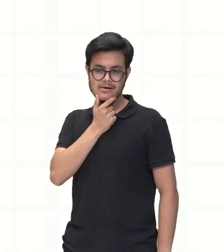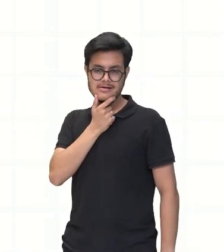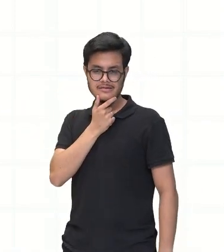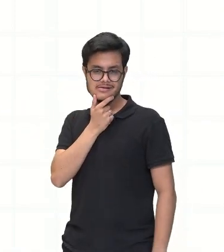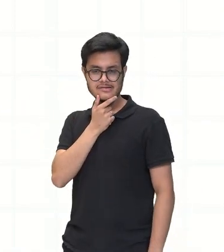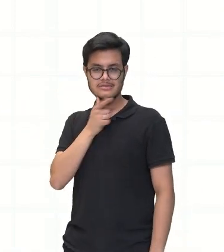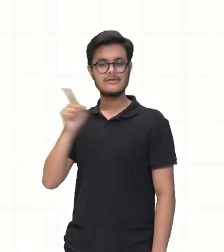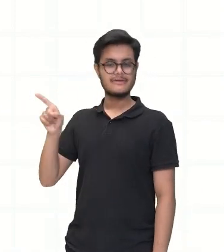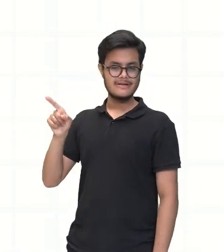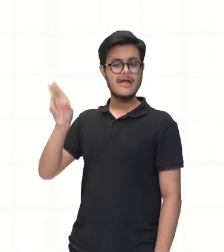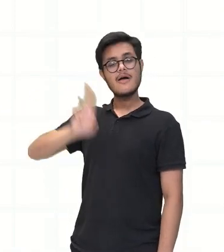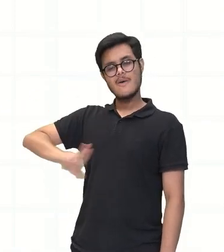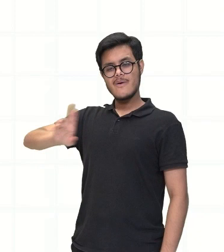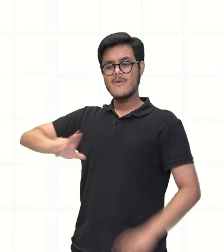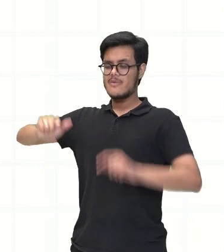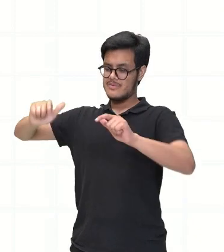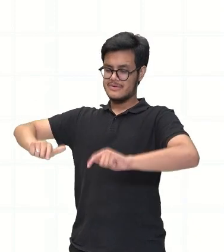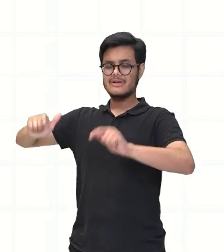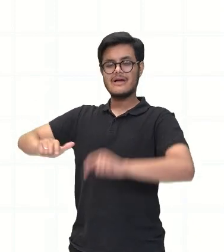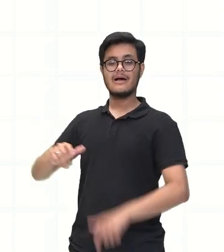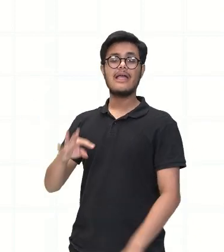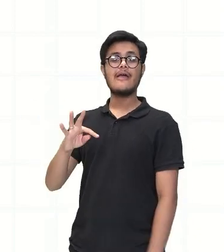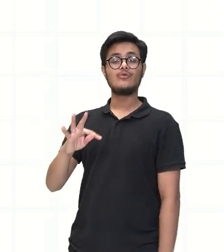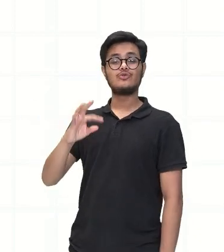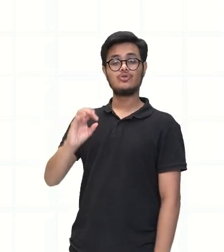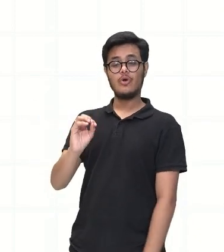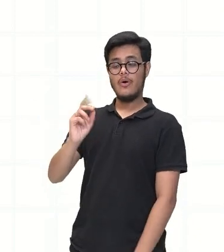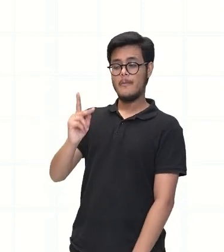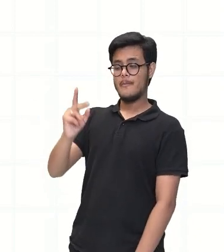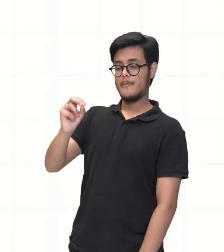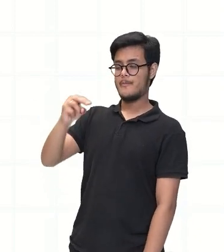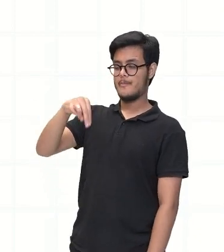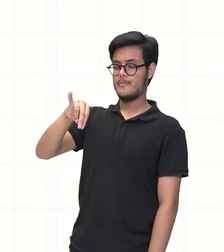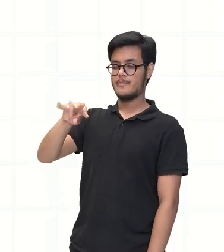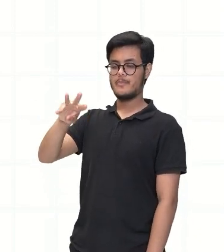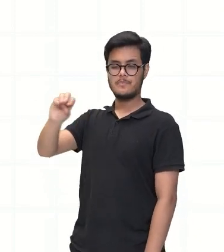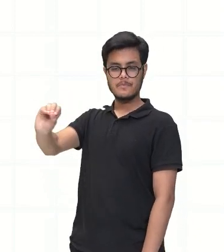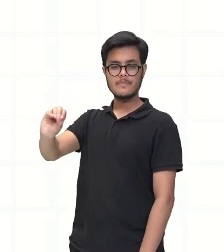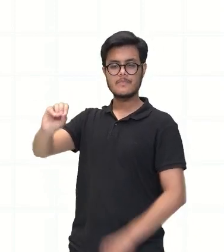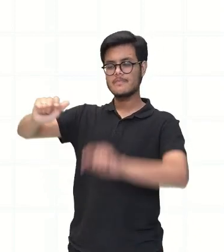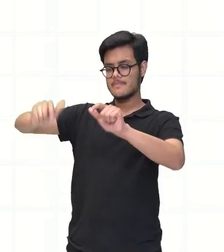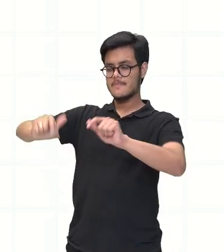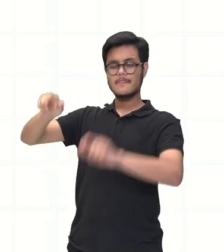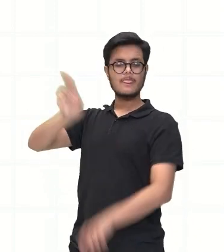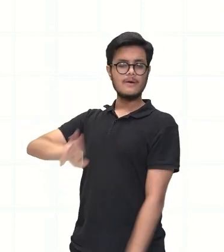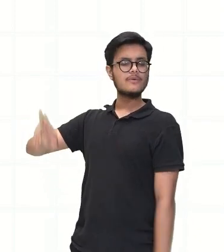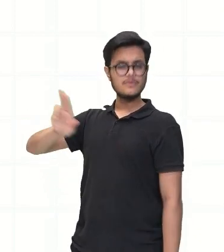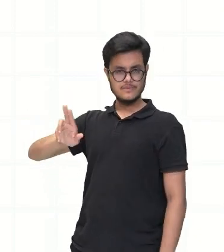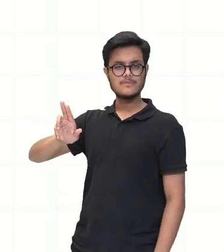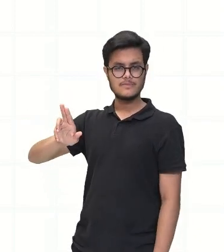Grã-Bretanha, você vai utilizar, porque é um topônimo, é um lugar, você vai utilizar o